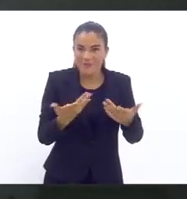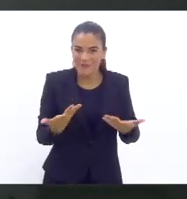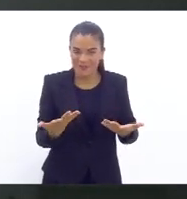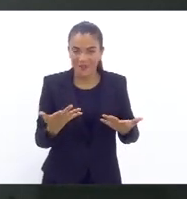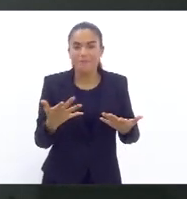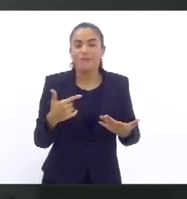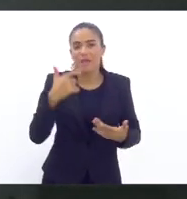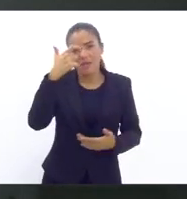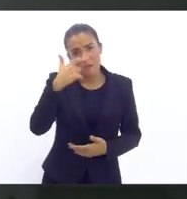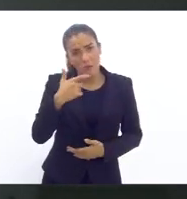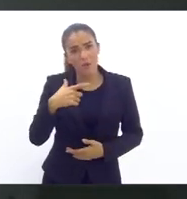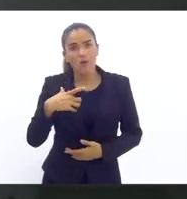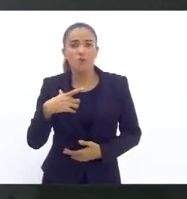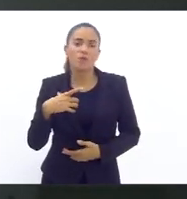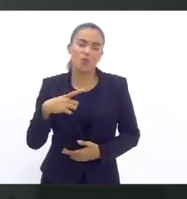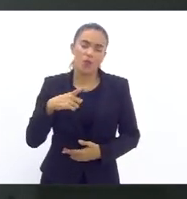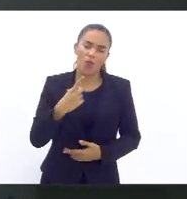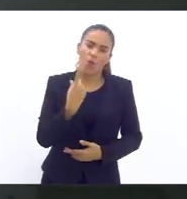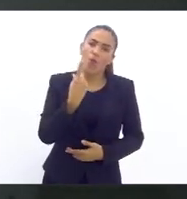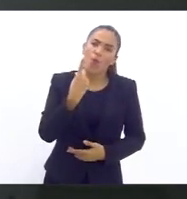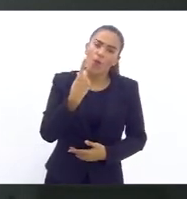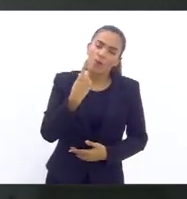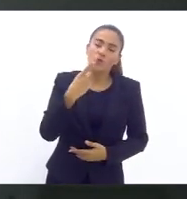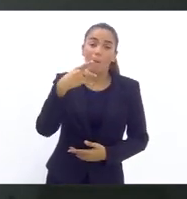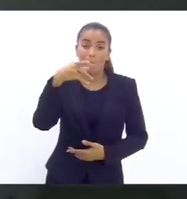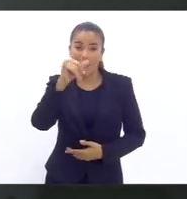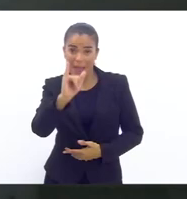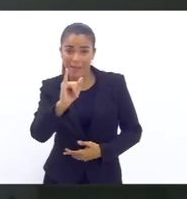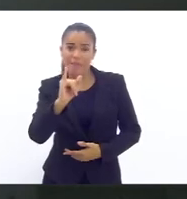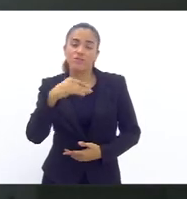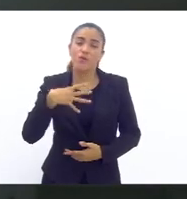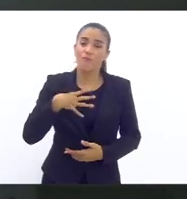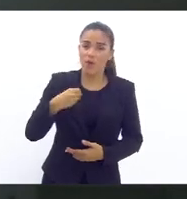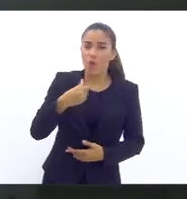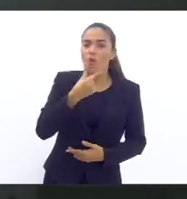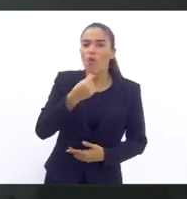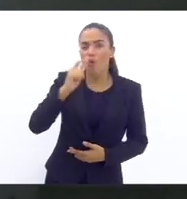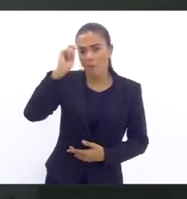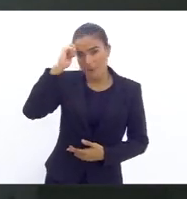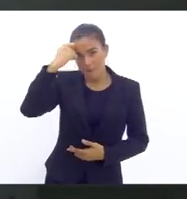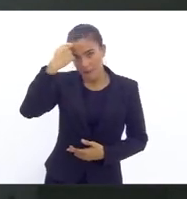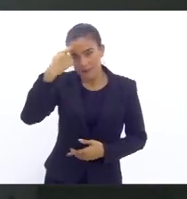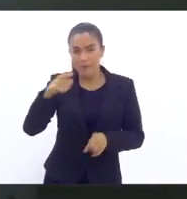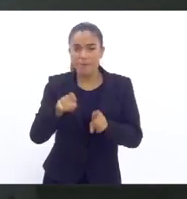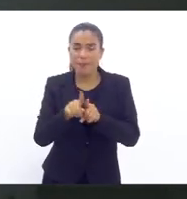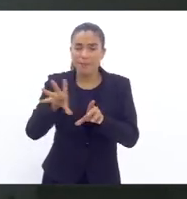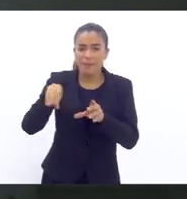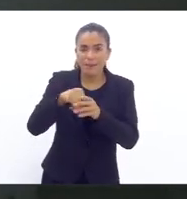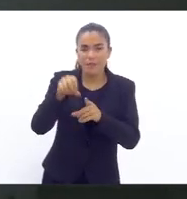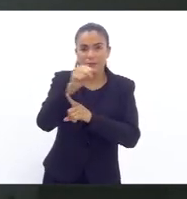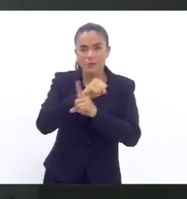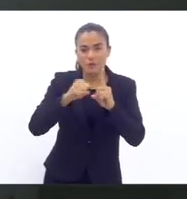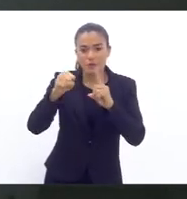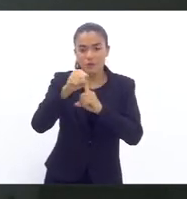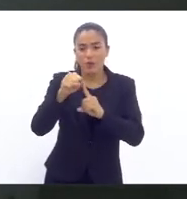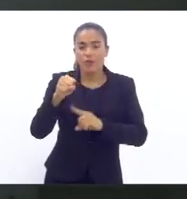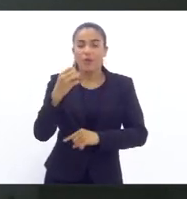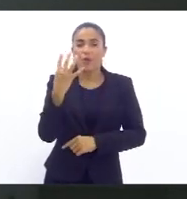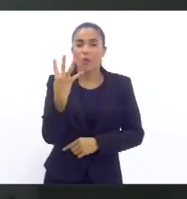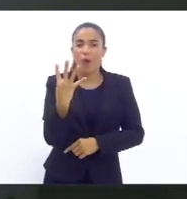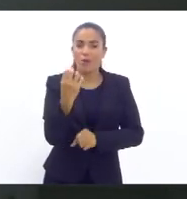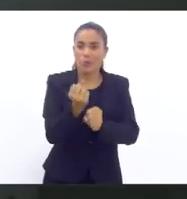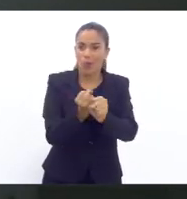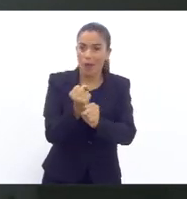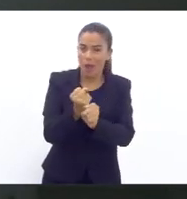sou pai de um filho de um homem preto que também E aí criar né sociedade que a gente passou quatro anos né